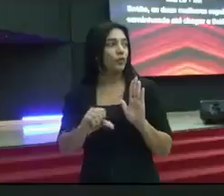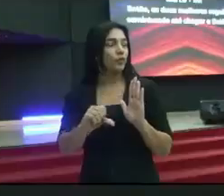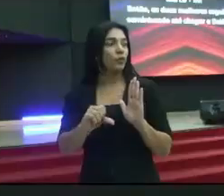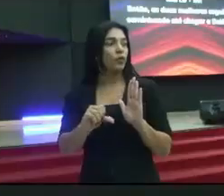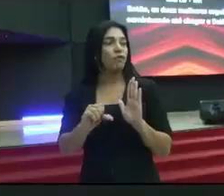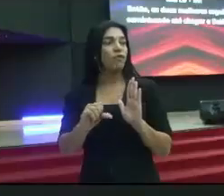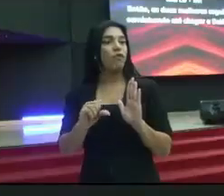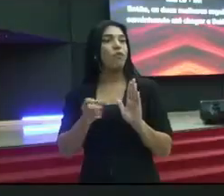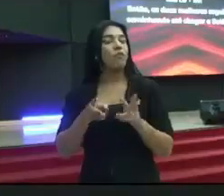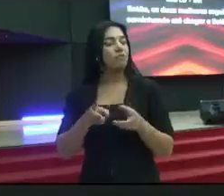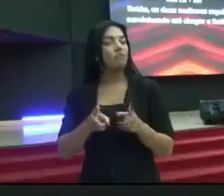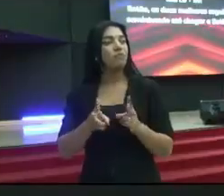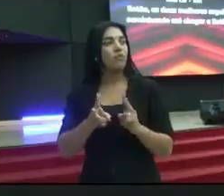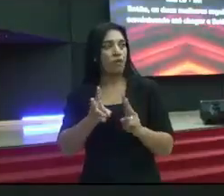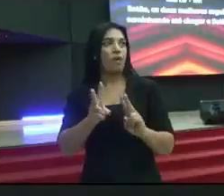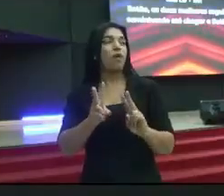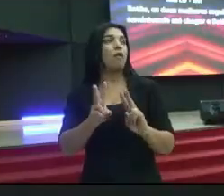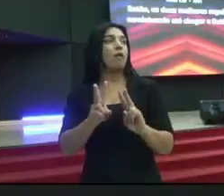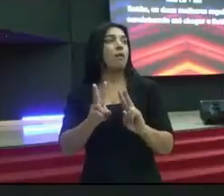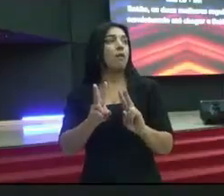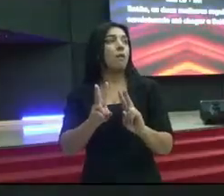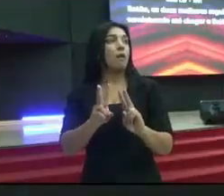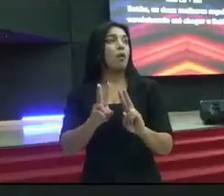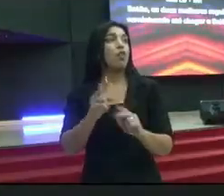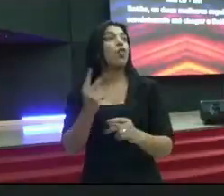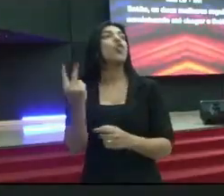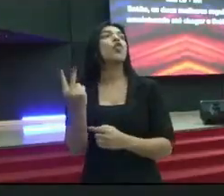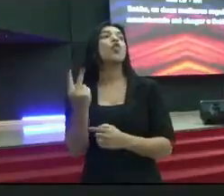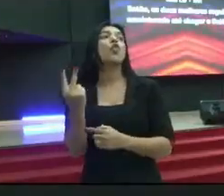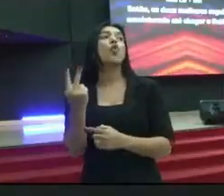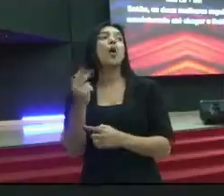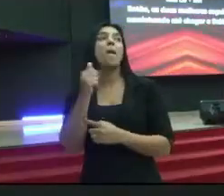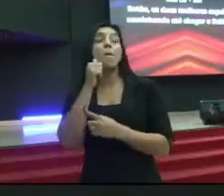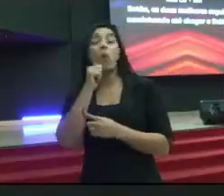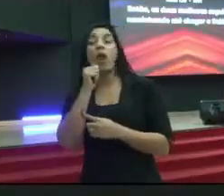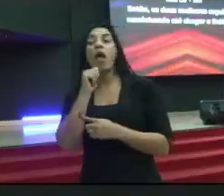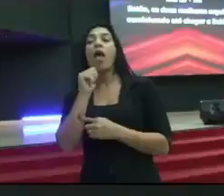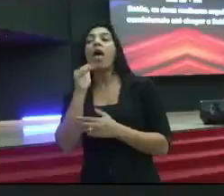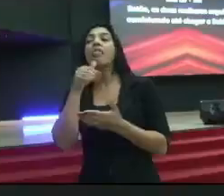Prosseguiram, pois, as duas até Belém.